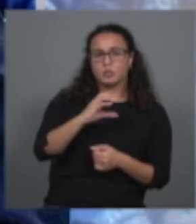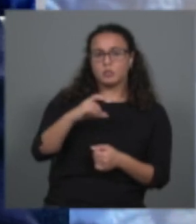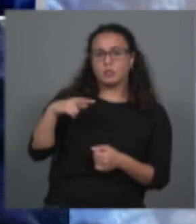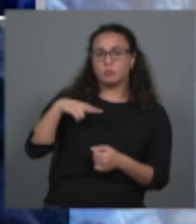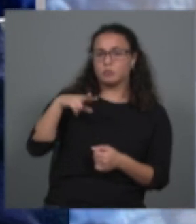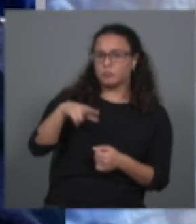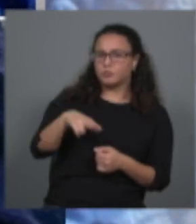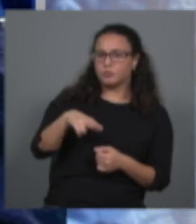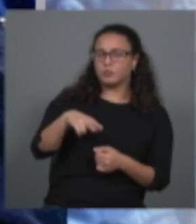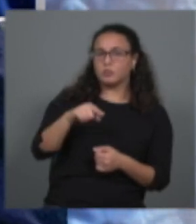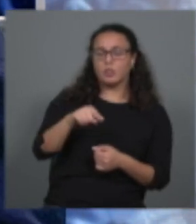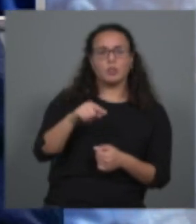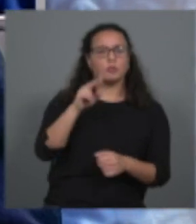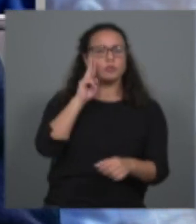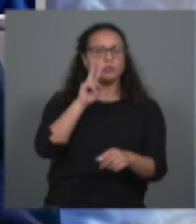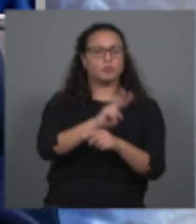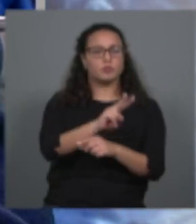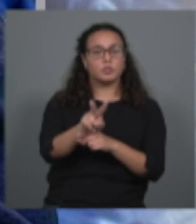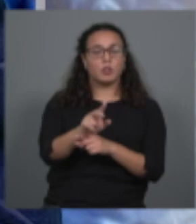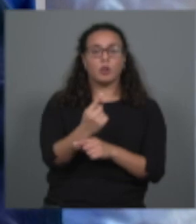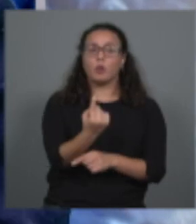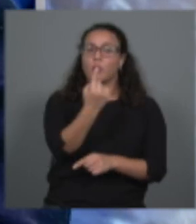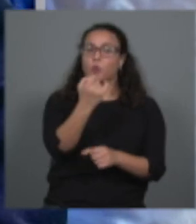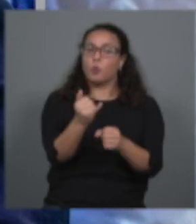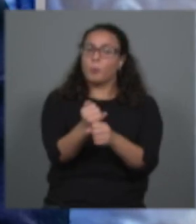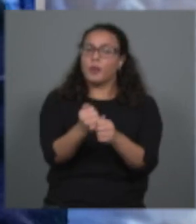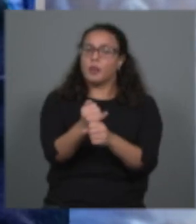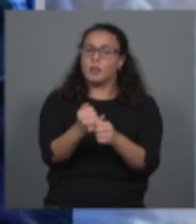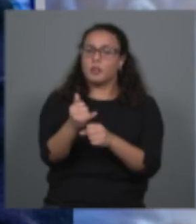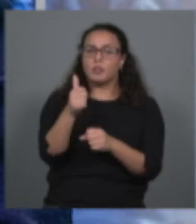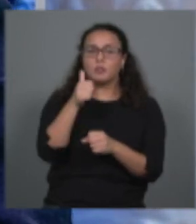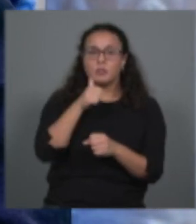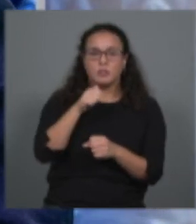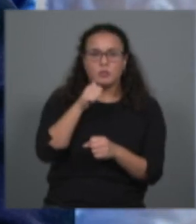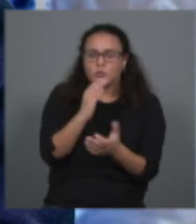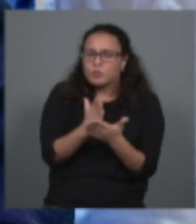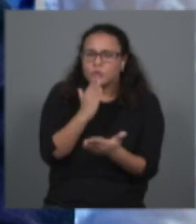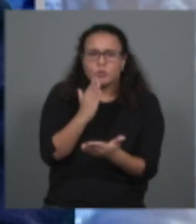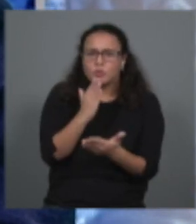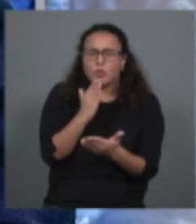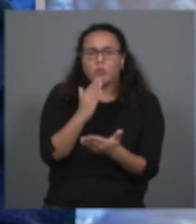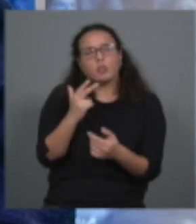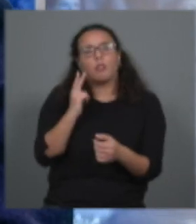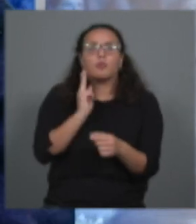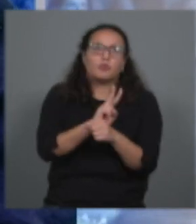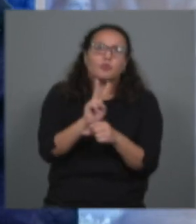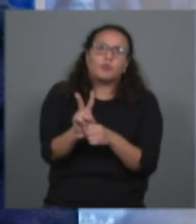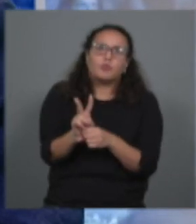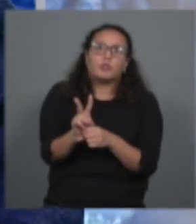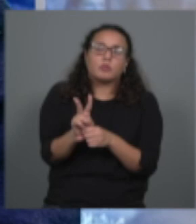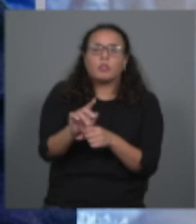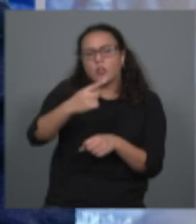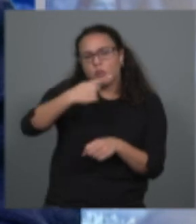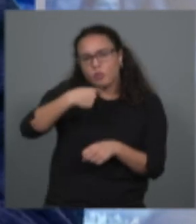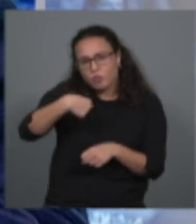não visitou uma ilha dos Açores, de resto visitou tudo. Visitou, quer dizer, foi para